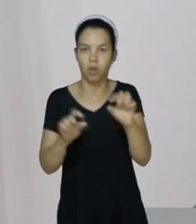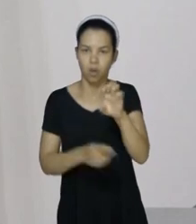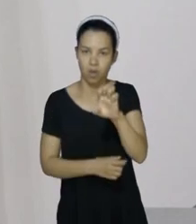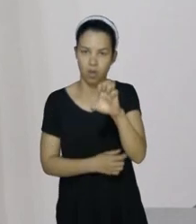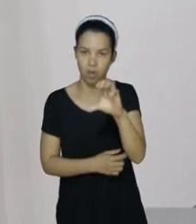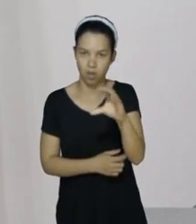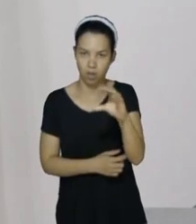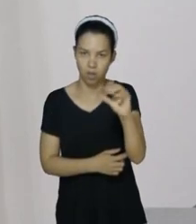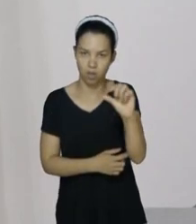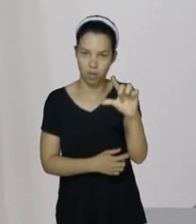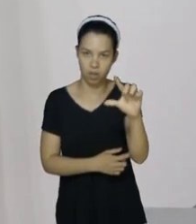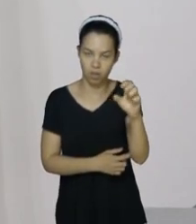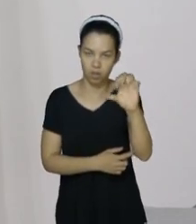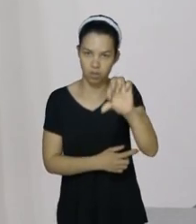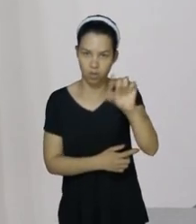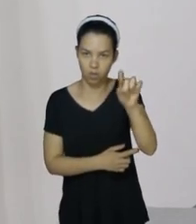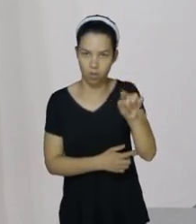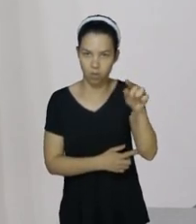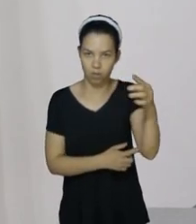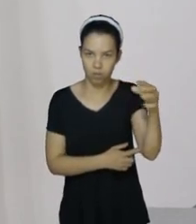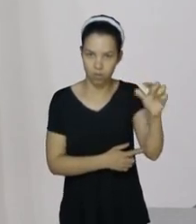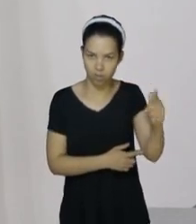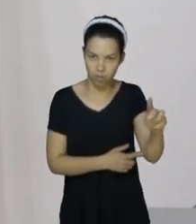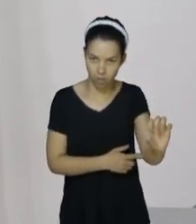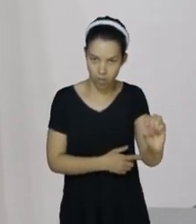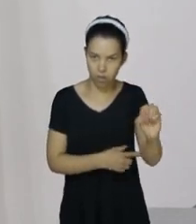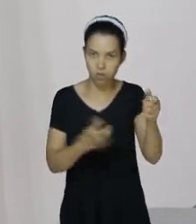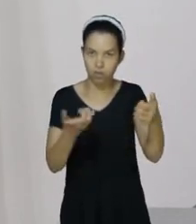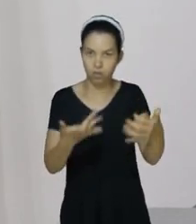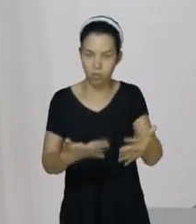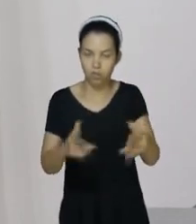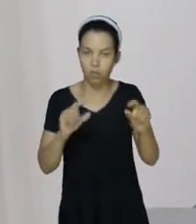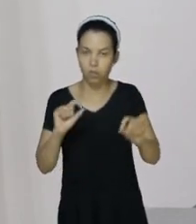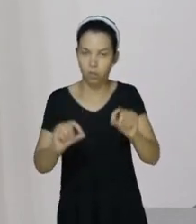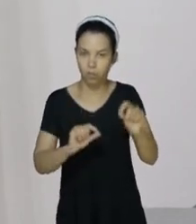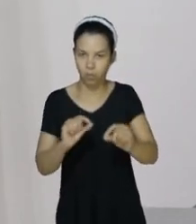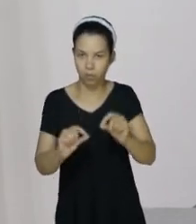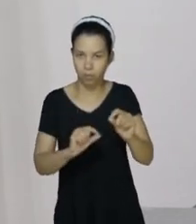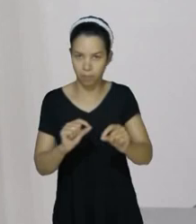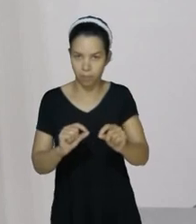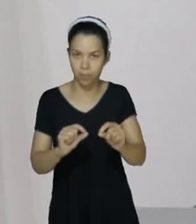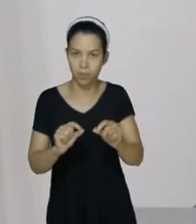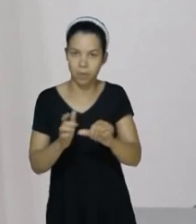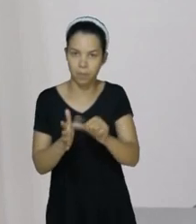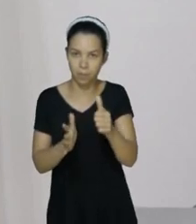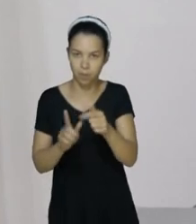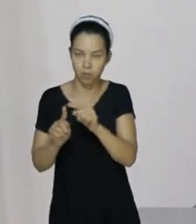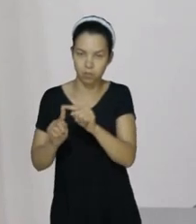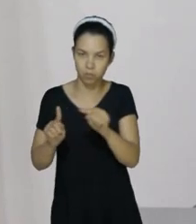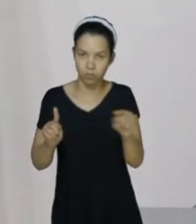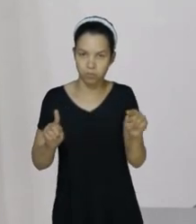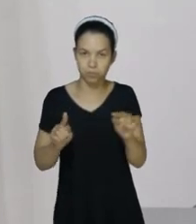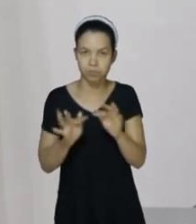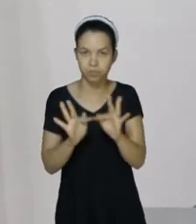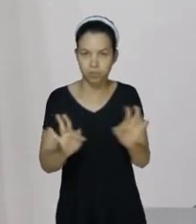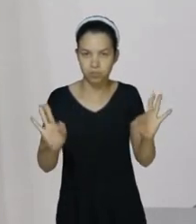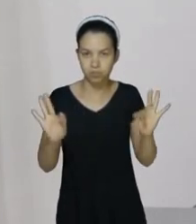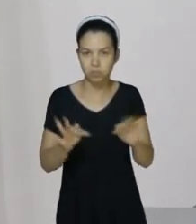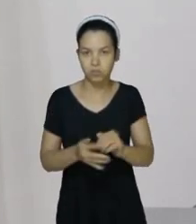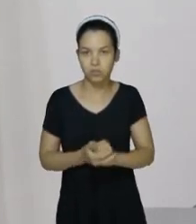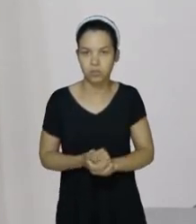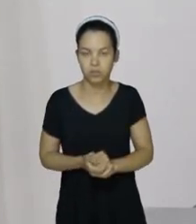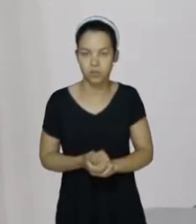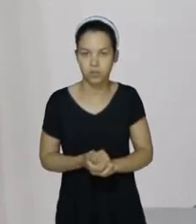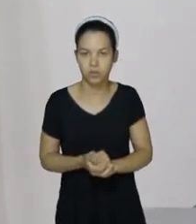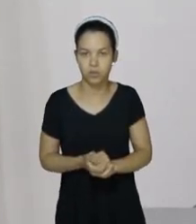versículo 10, que ele nos traz uma referência muito grande. Ele diz exatamente assim a primeira parte. Tudo que vier